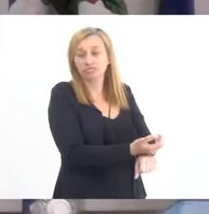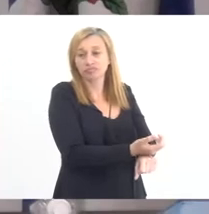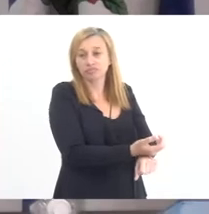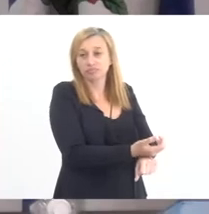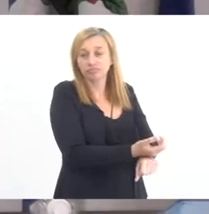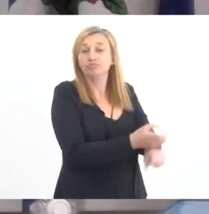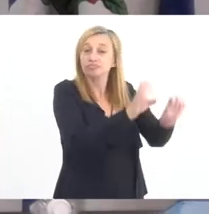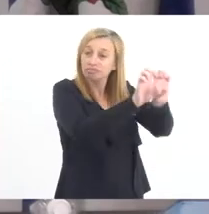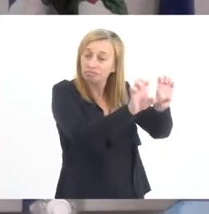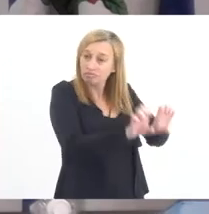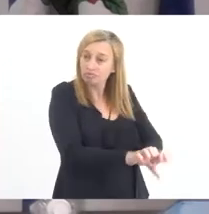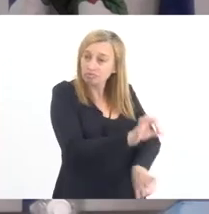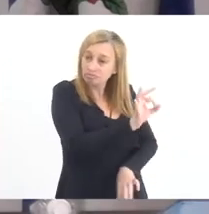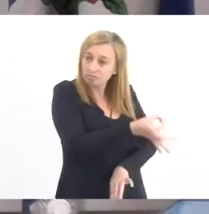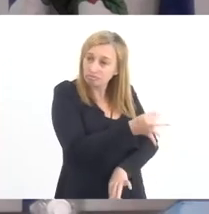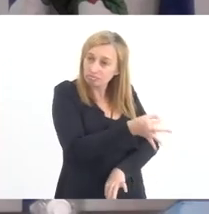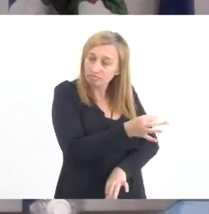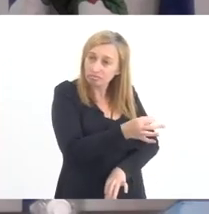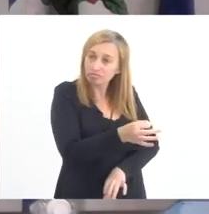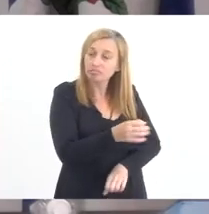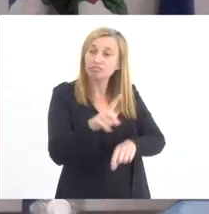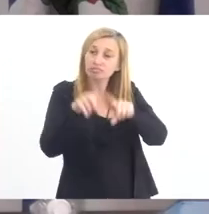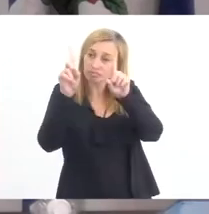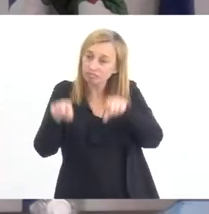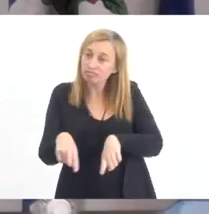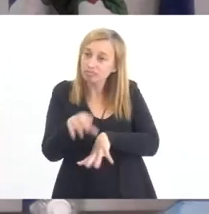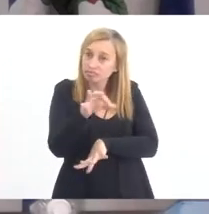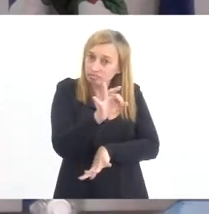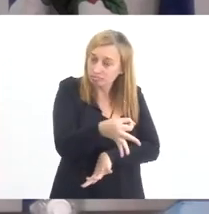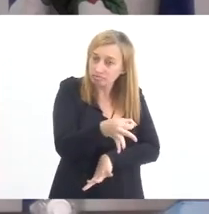tendo a estrutura necessária, os funcionários necessários,